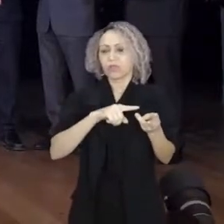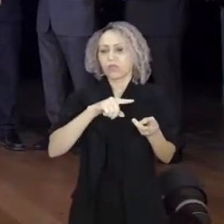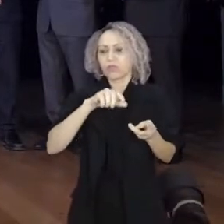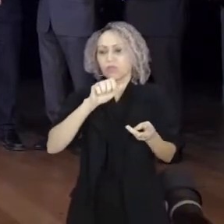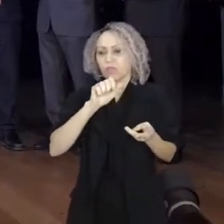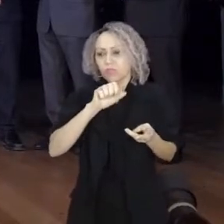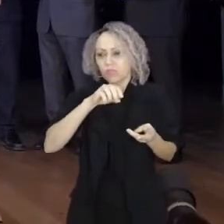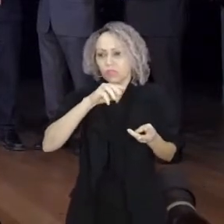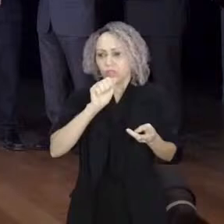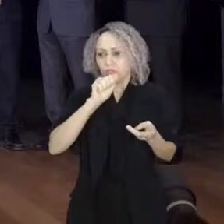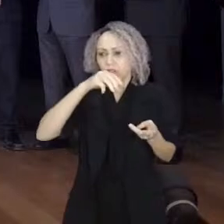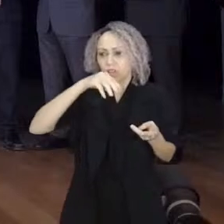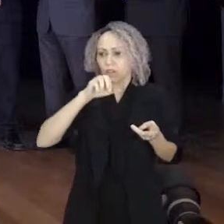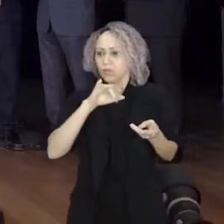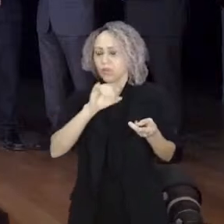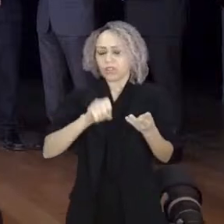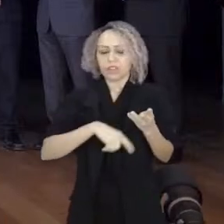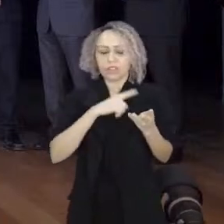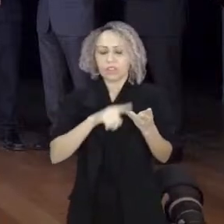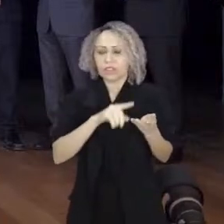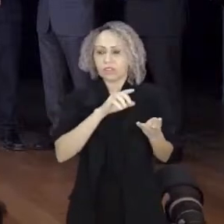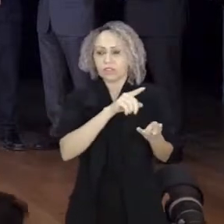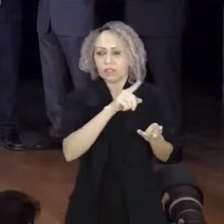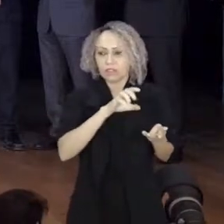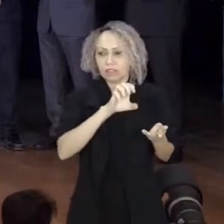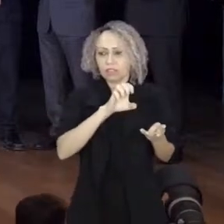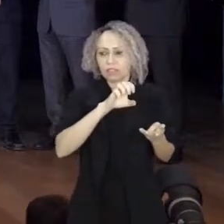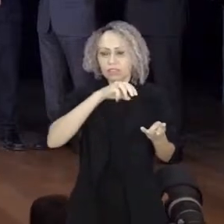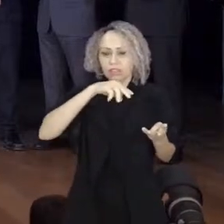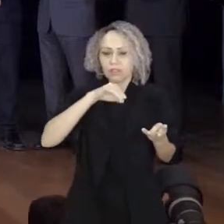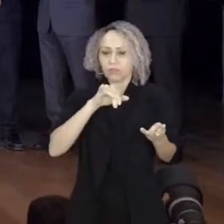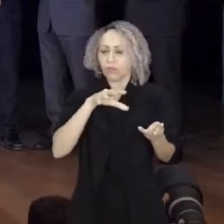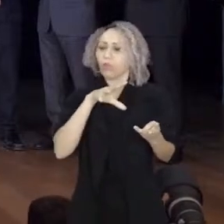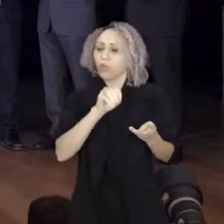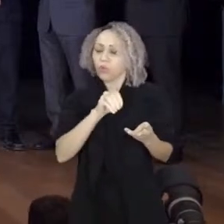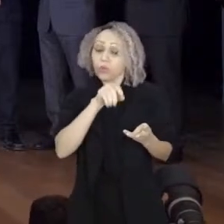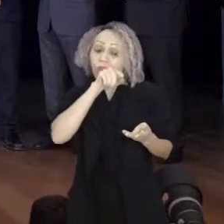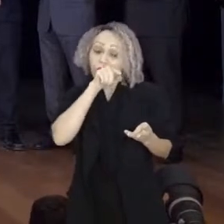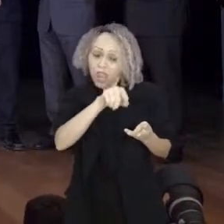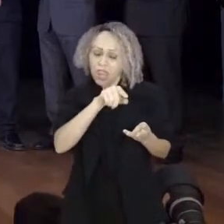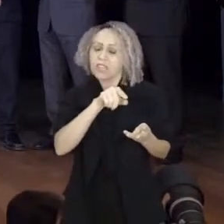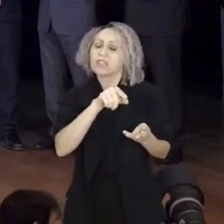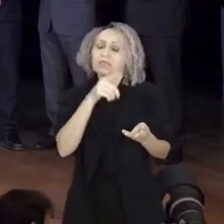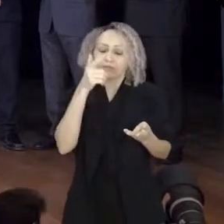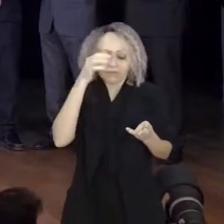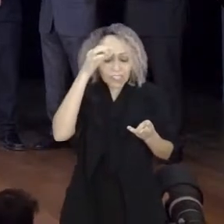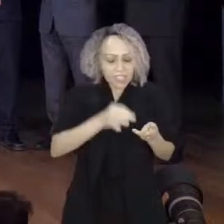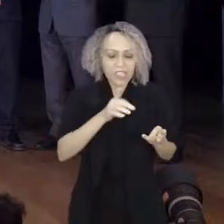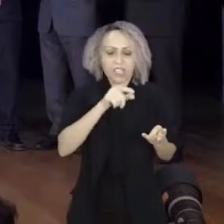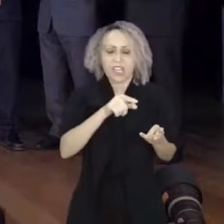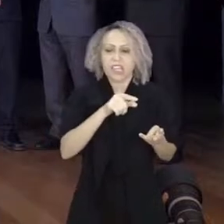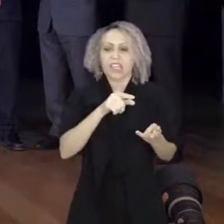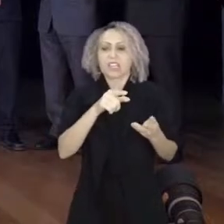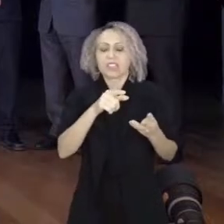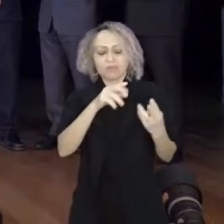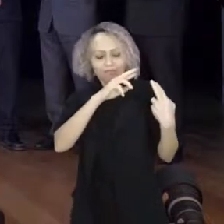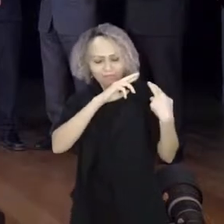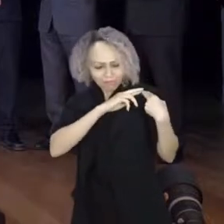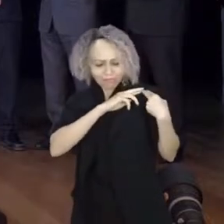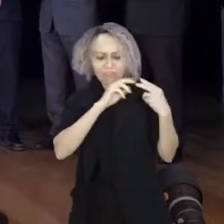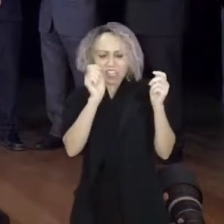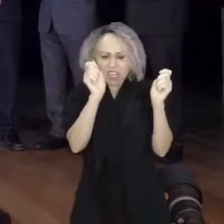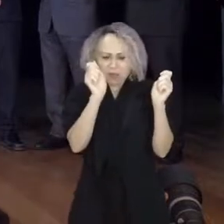ele dará conta do recado, e eu tenho certeza que as Forças Armadas irão cumprir aquilo que é a